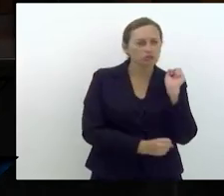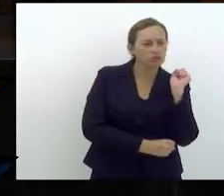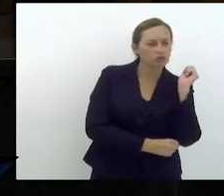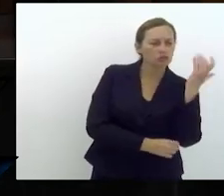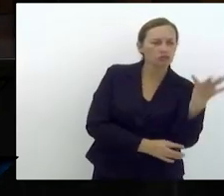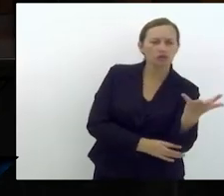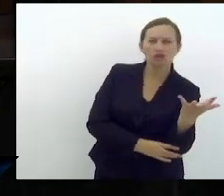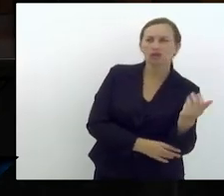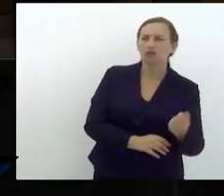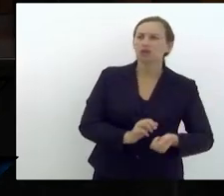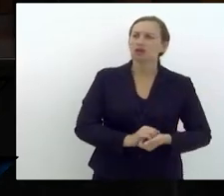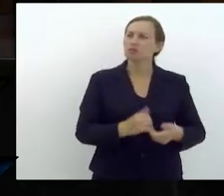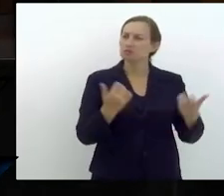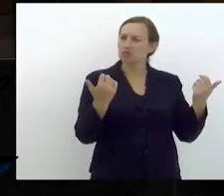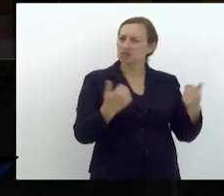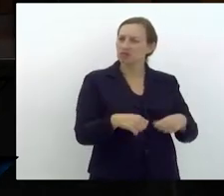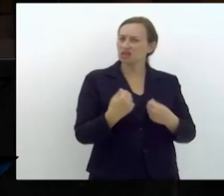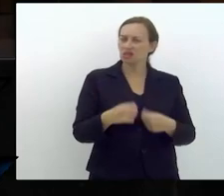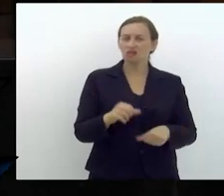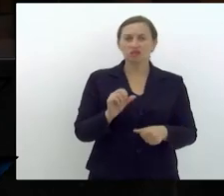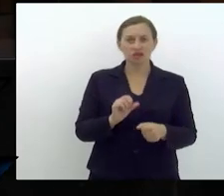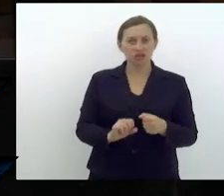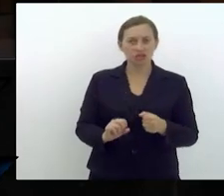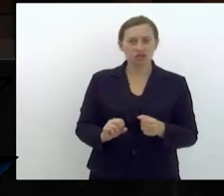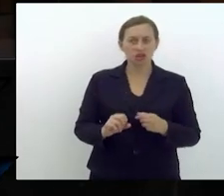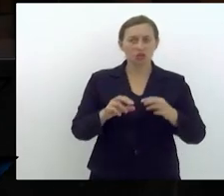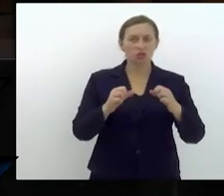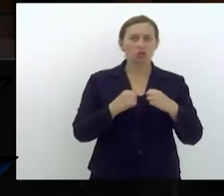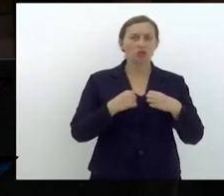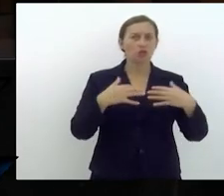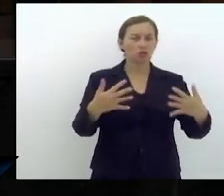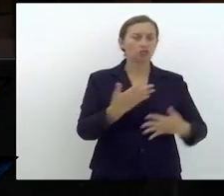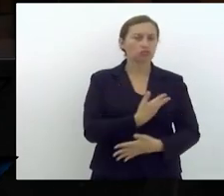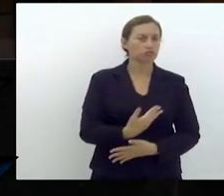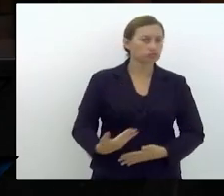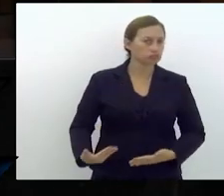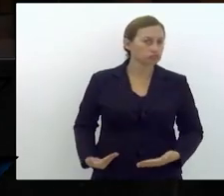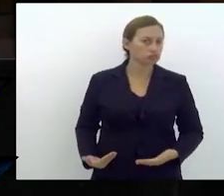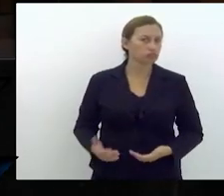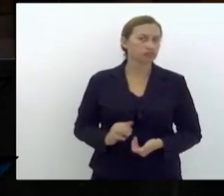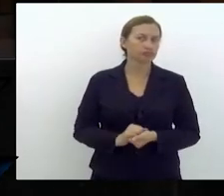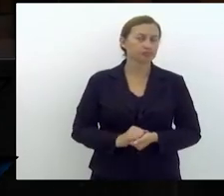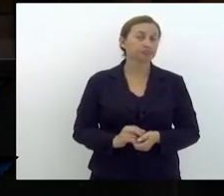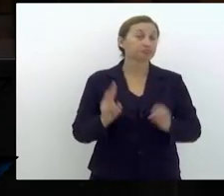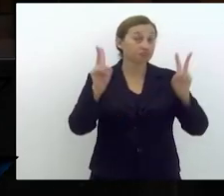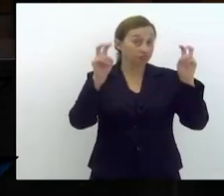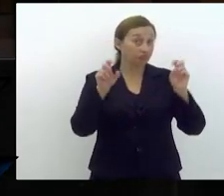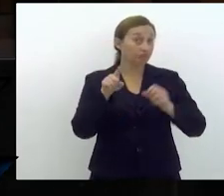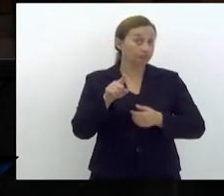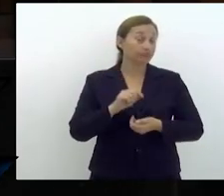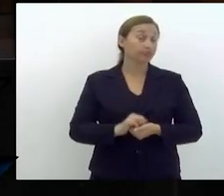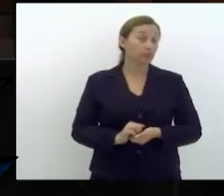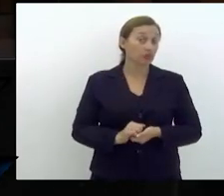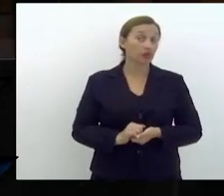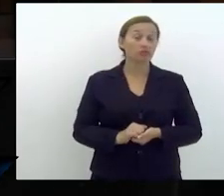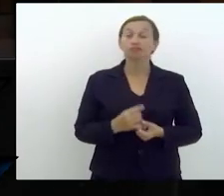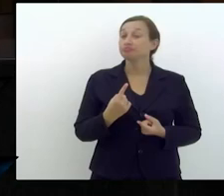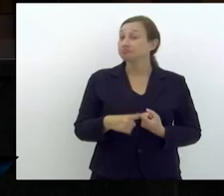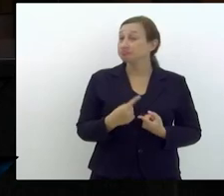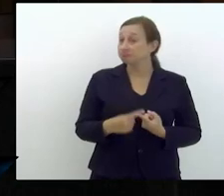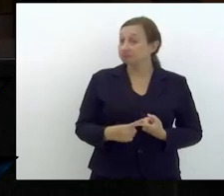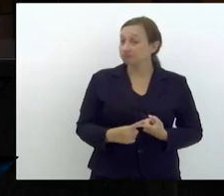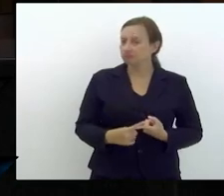deveria fazer uma audiência pública sobre esse tema porque